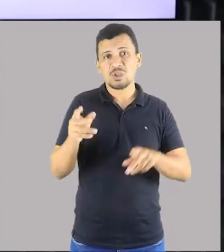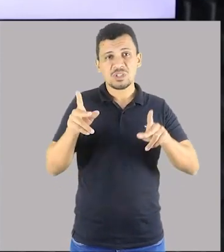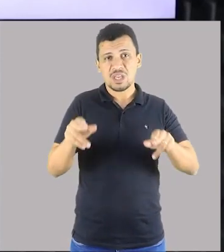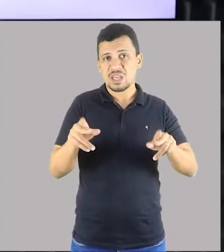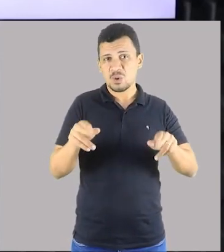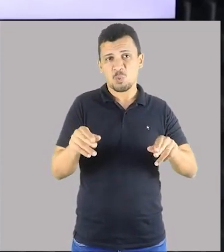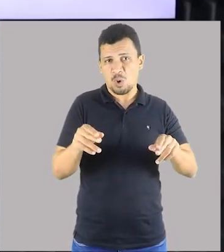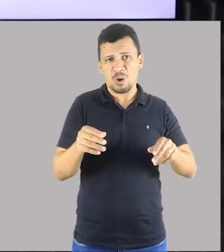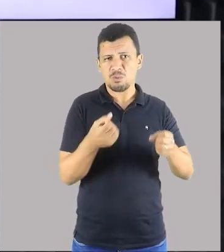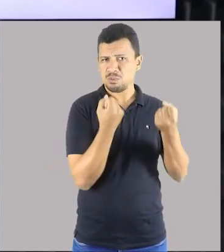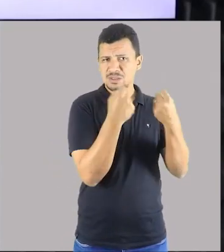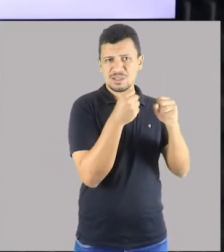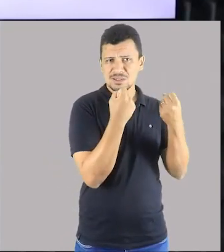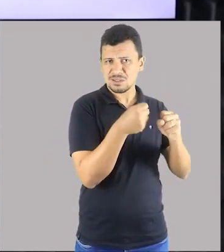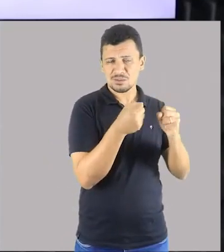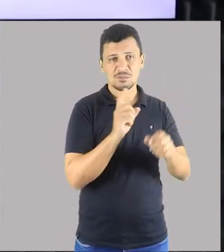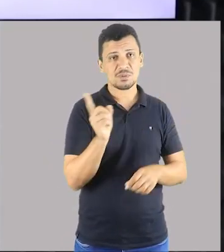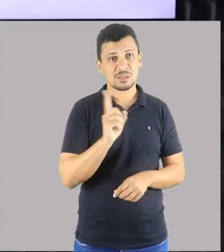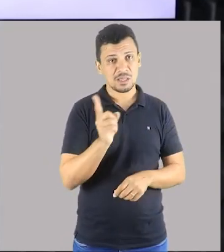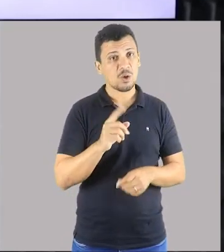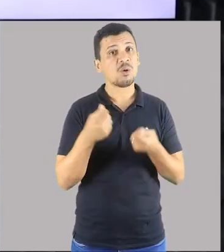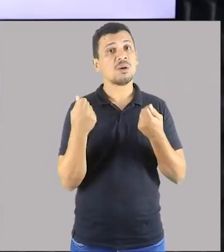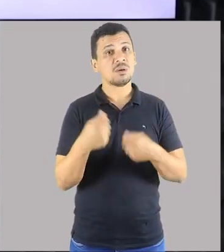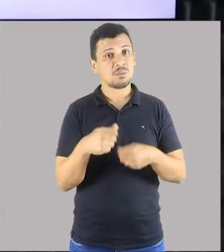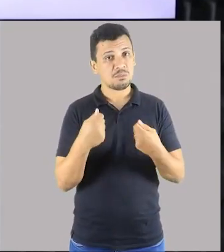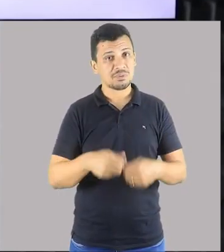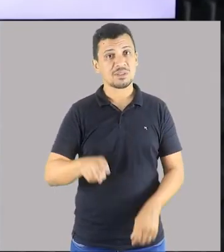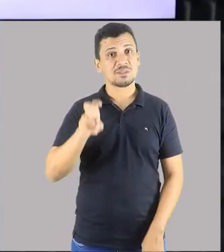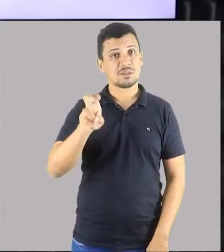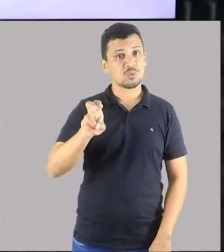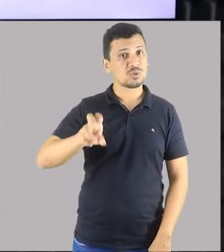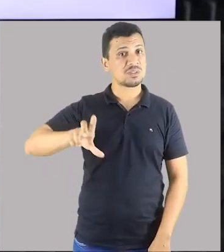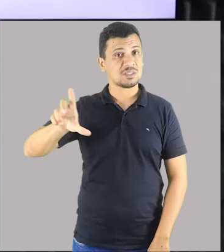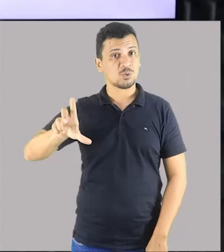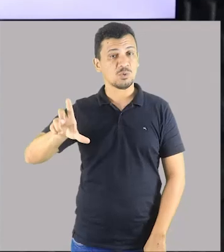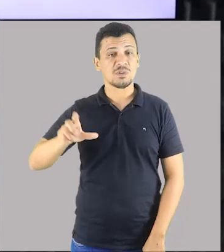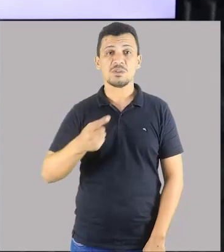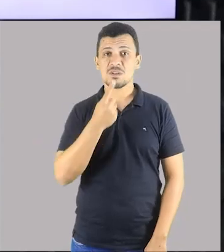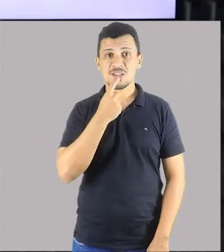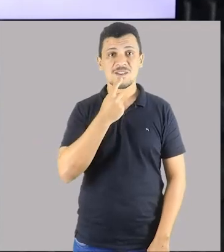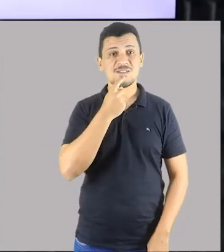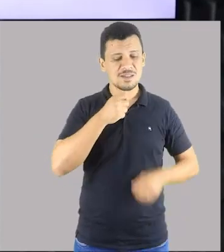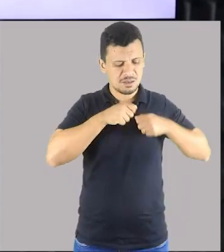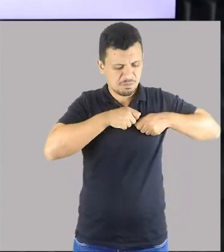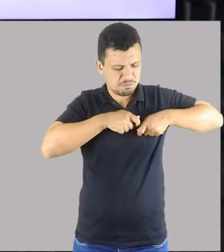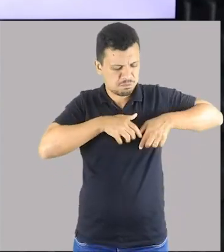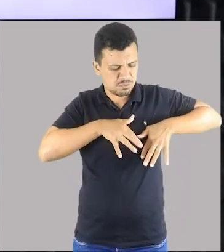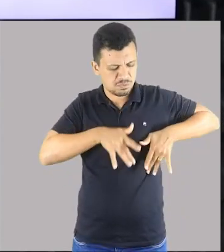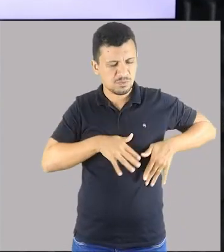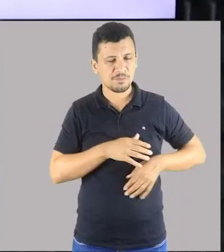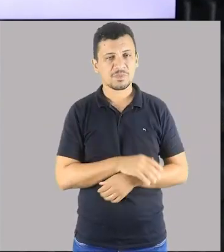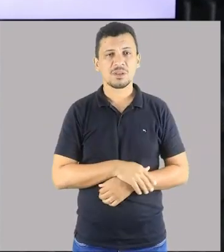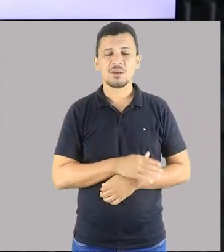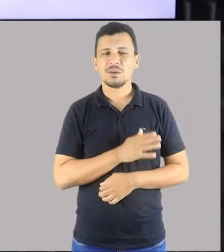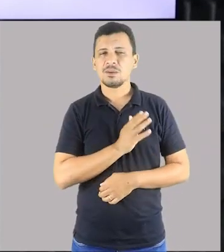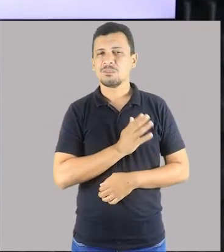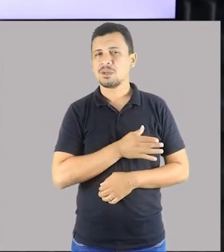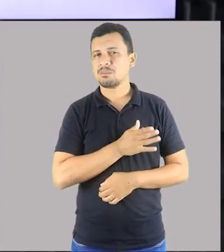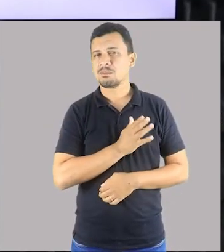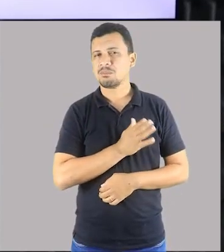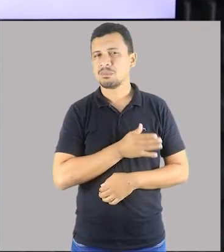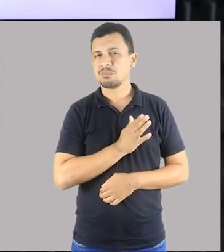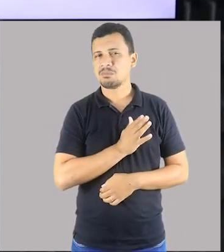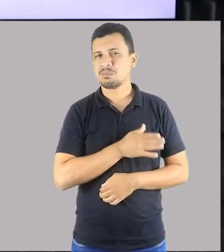mas ele precisa mandar os 5 litros de sangue necessários. Ele vai bater menos para mandar essa